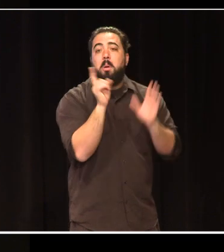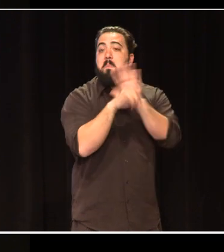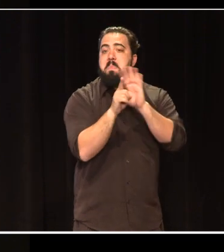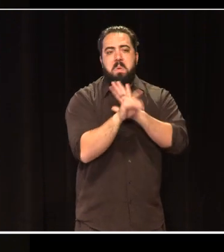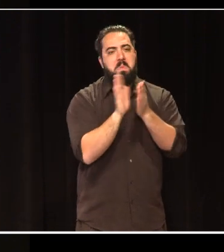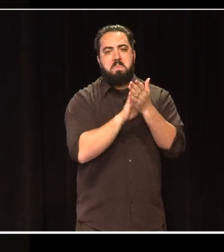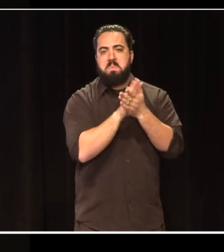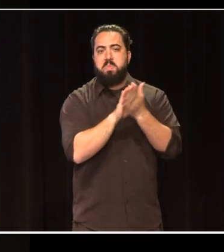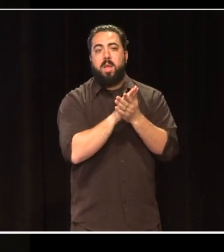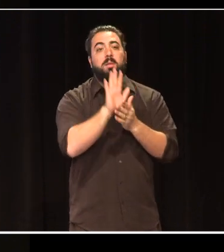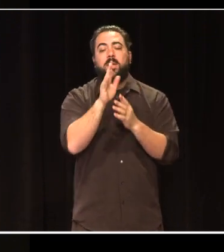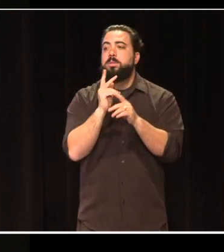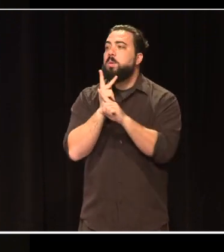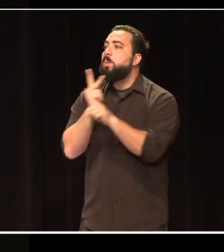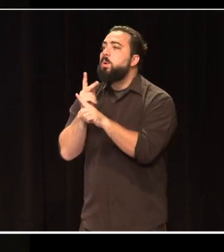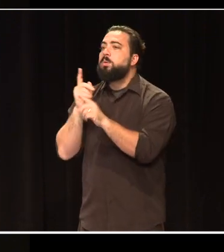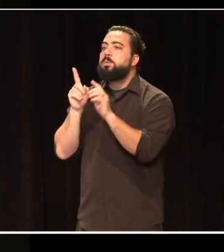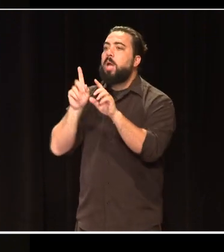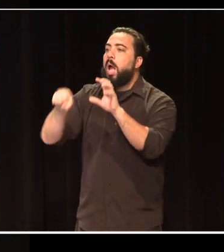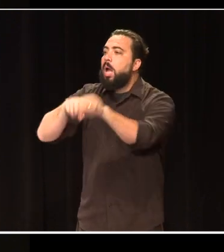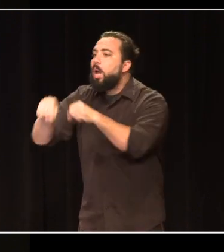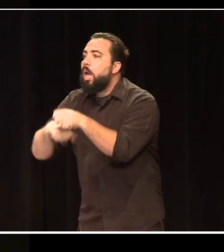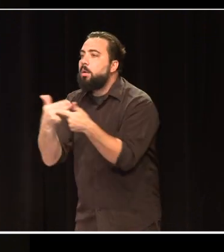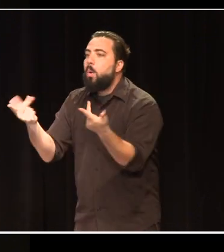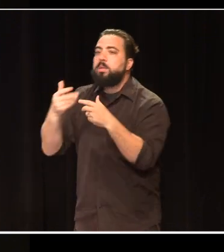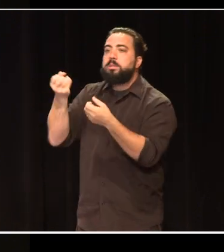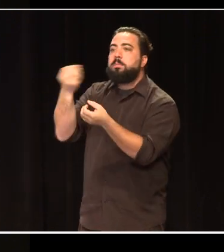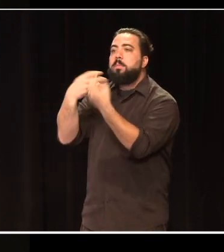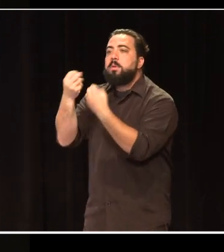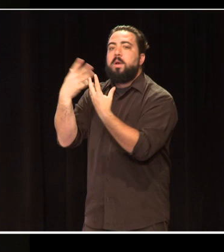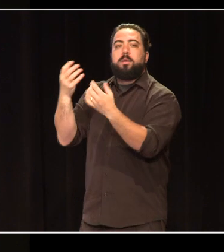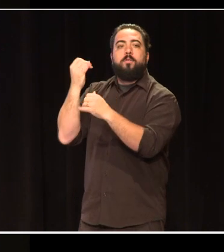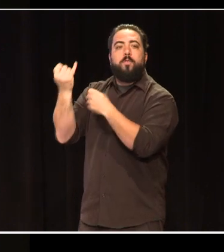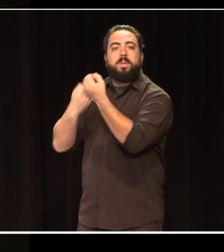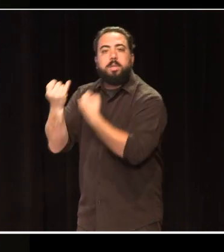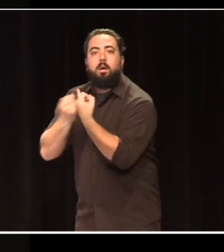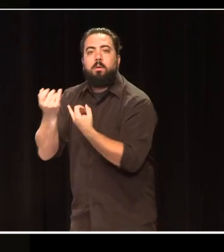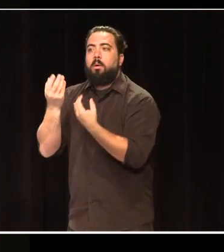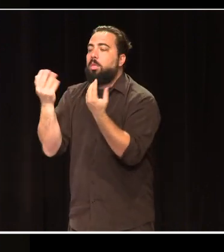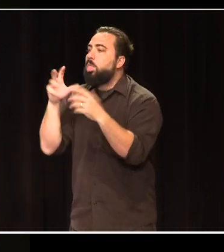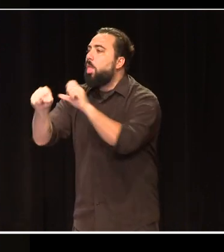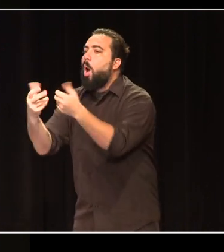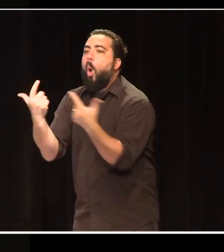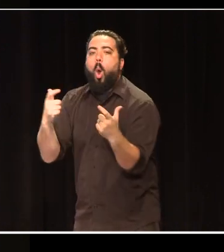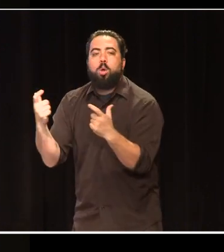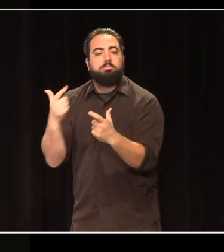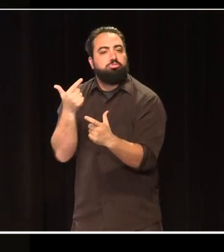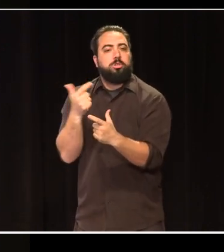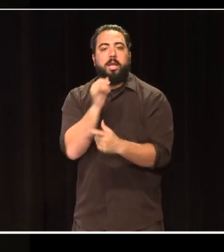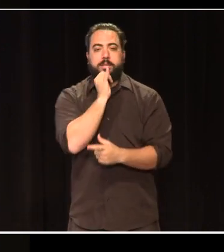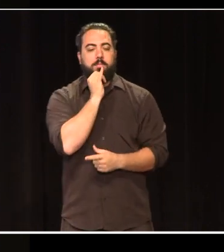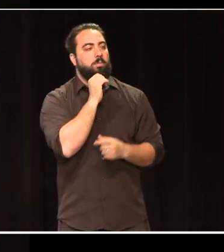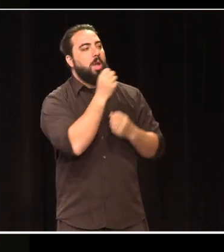não era possível buscar informações além da disponibilizada. Então, era difícil você buscar informação. Você assistiu uma aula, eu